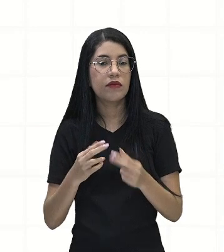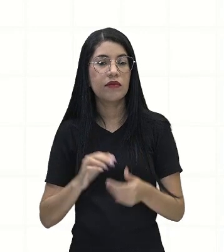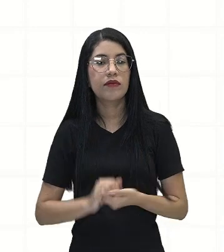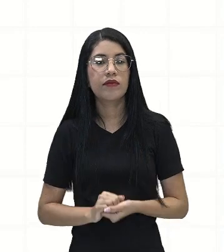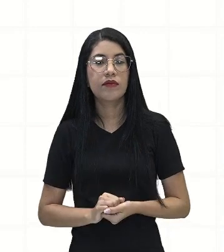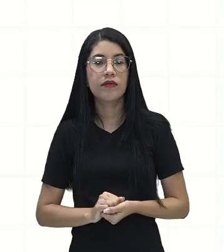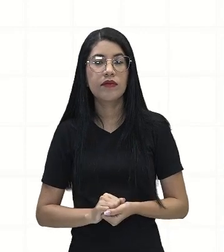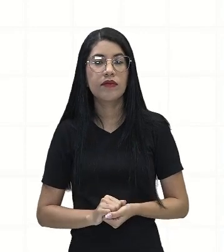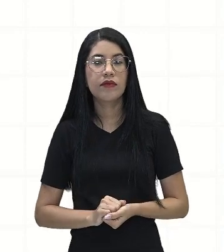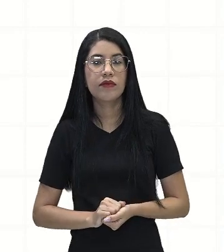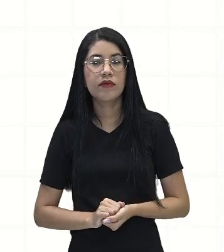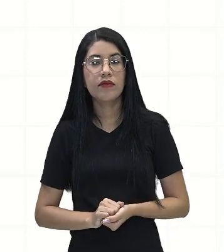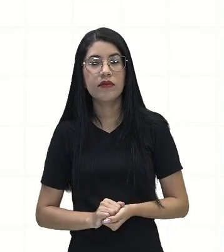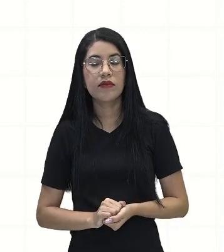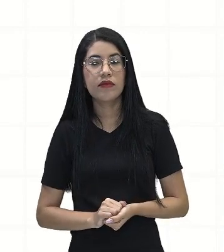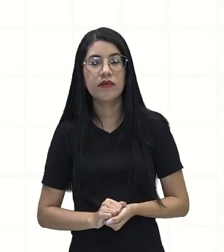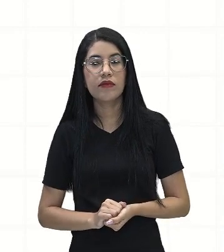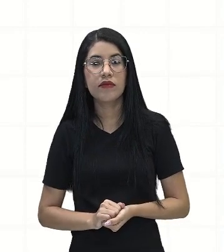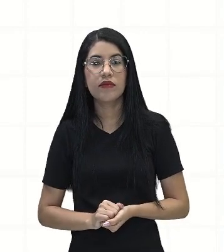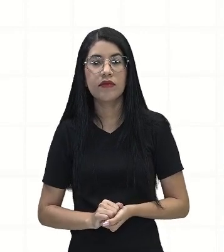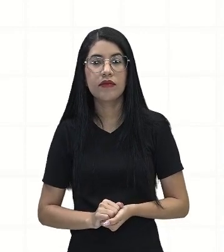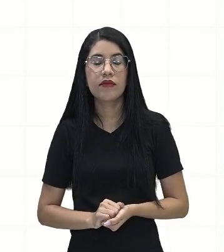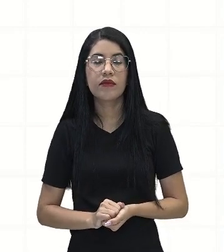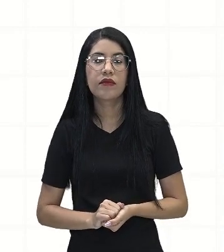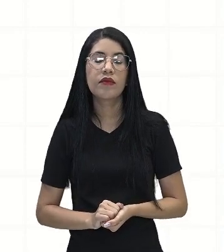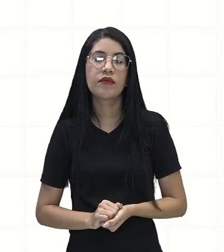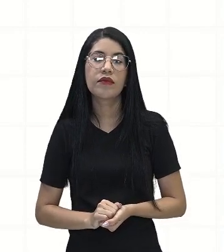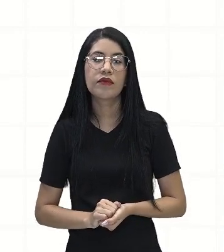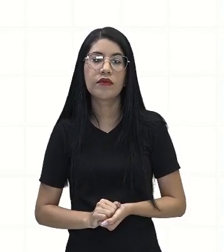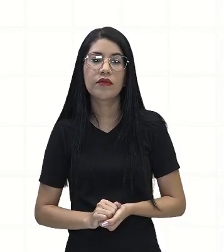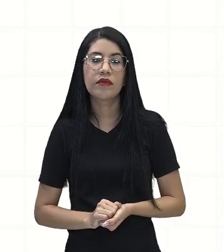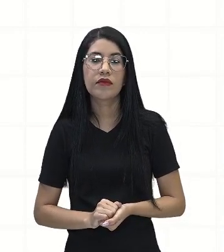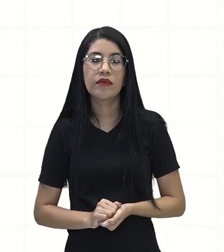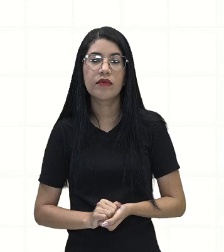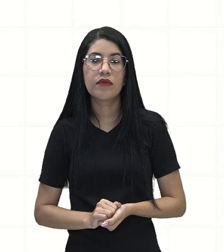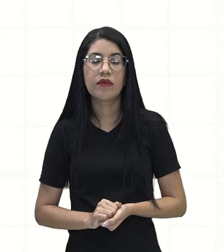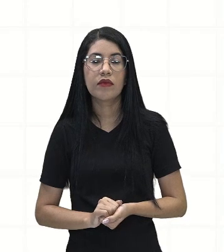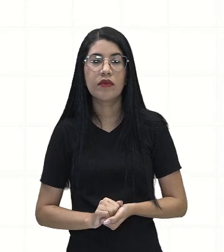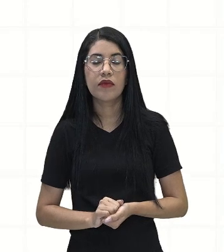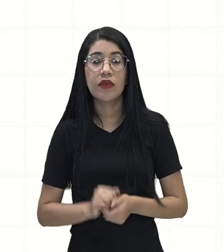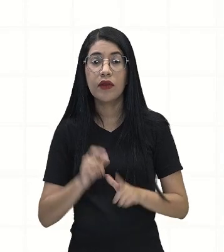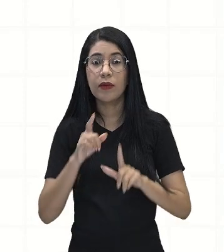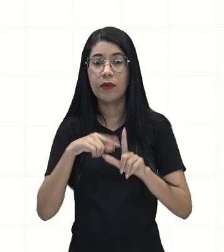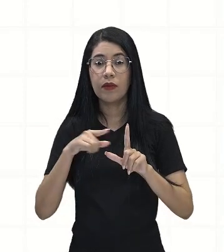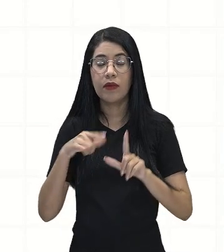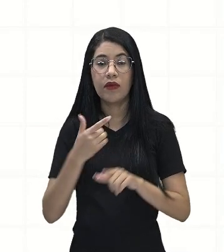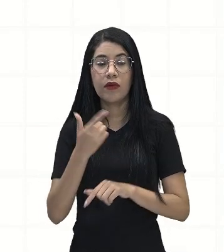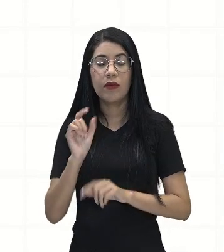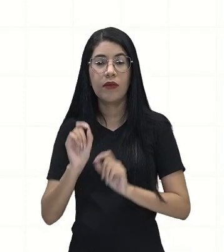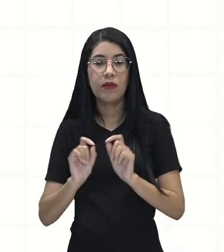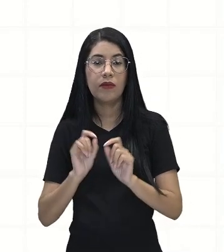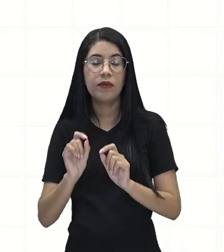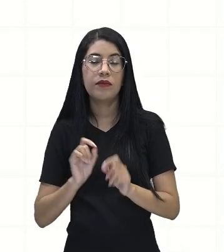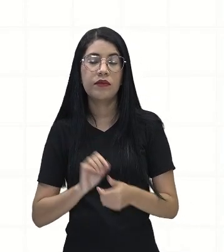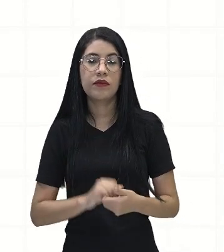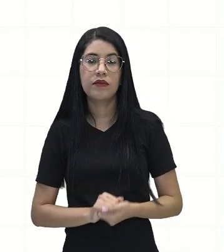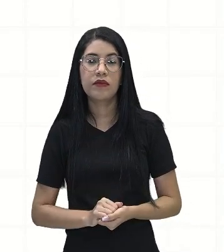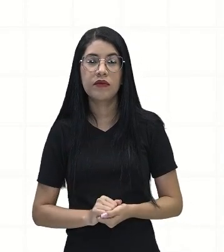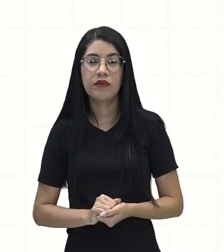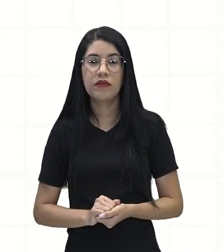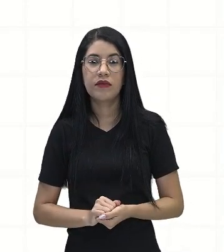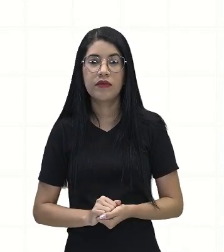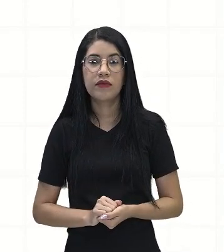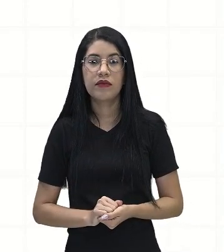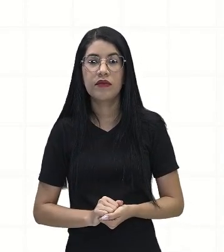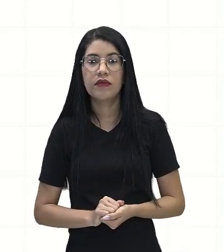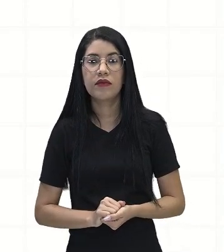mesma proporção, tá? Então, aí a gente vai ver o outro gráfico que nós vimos, outro tipo de gráfico, que